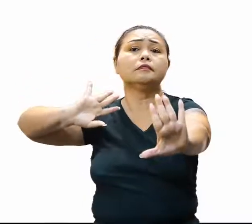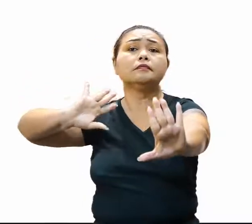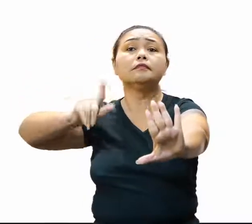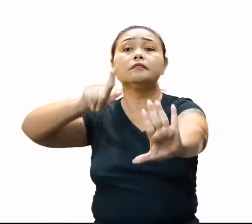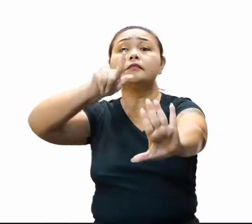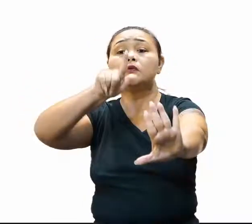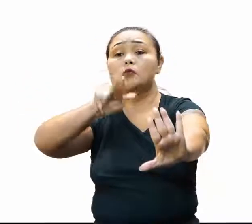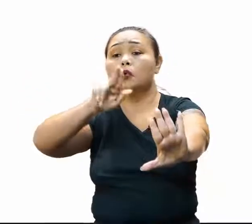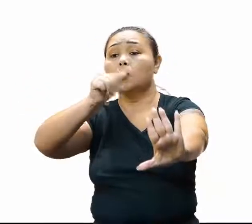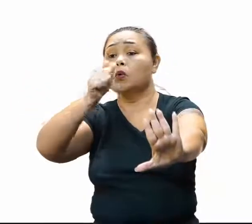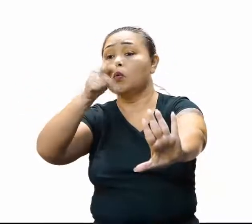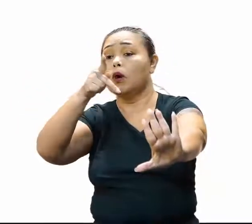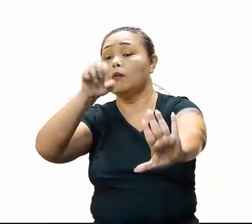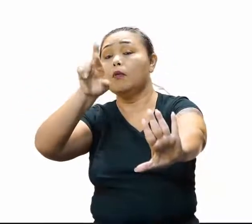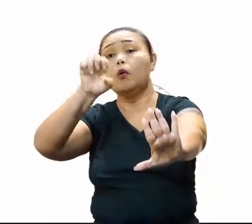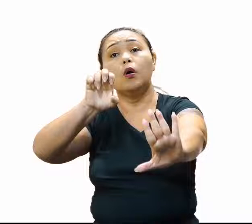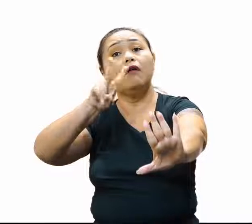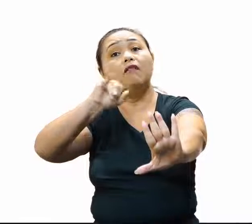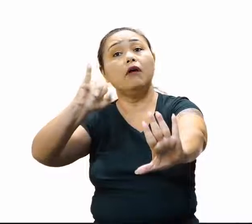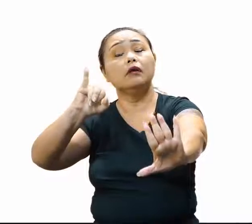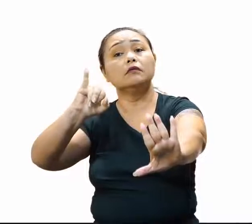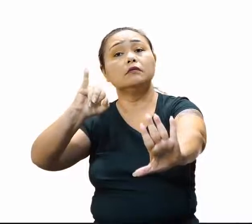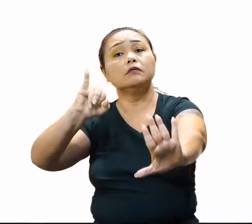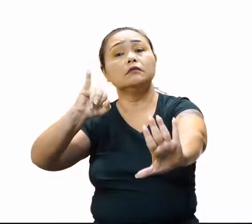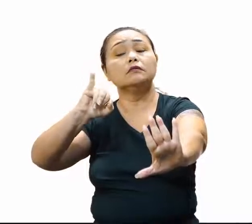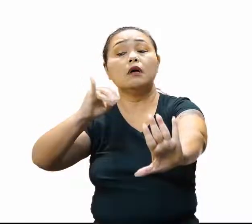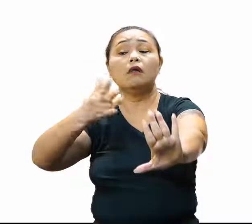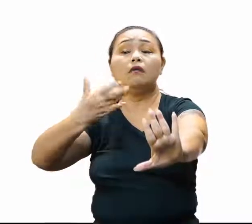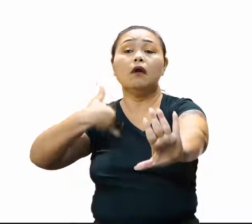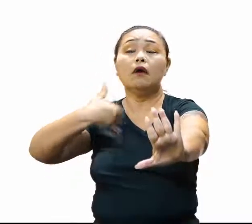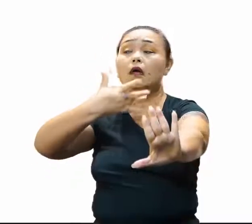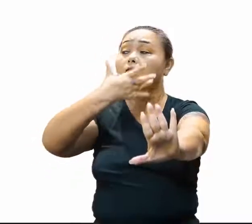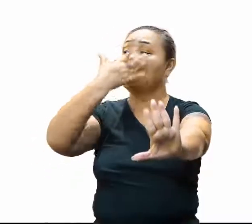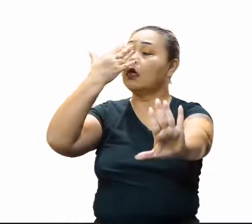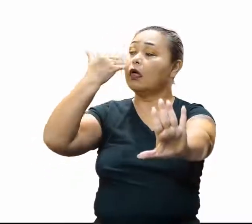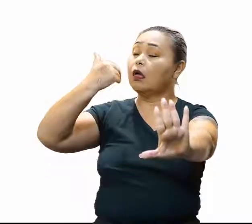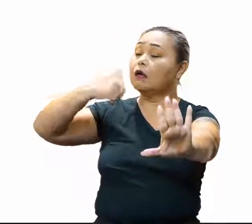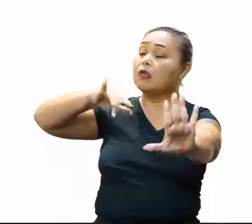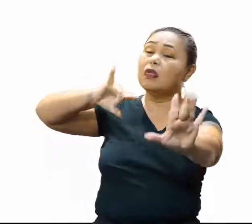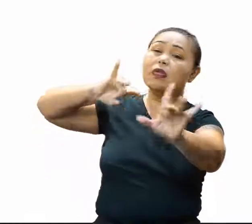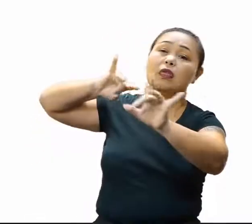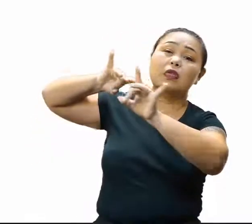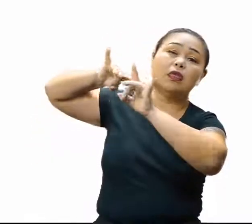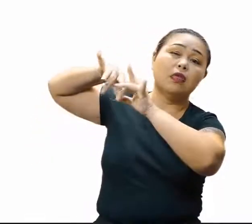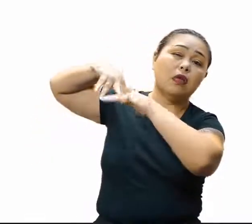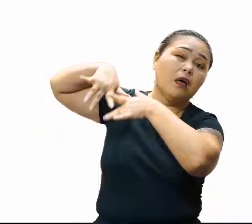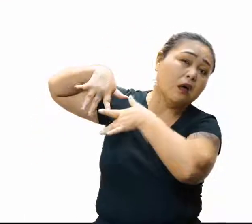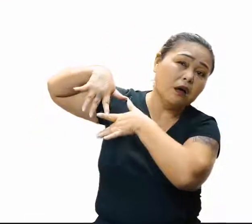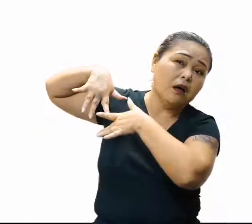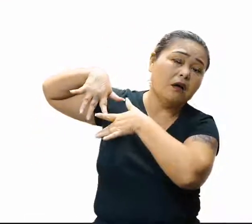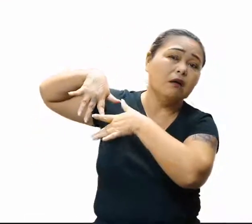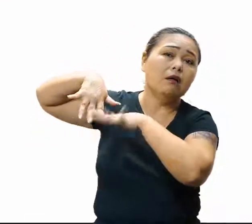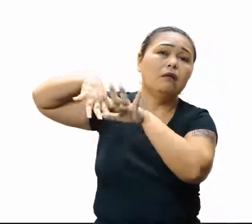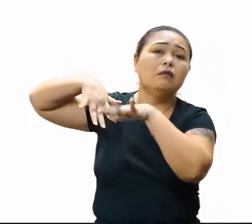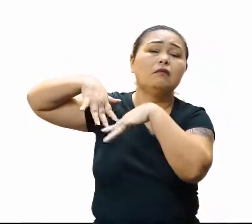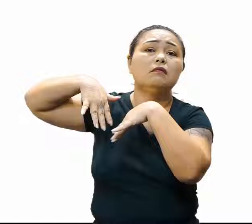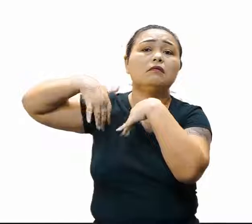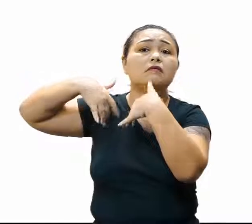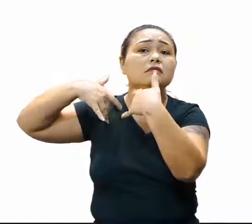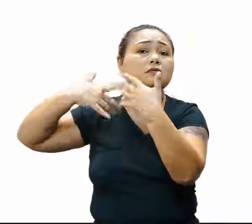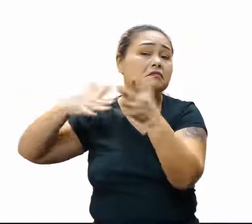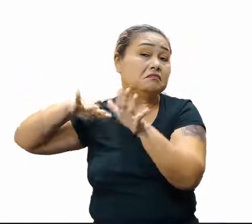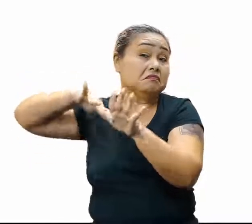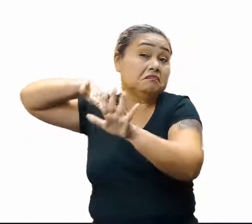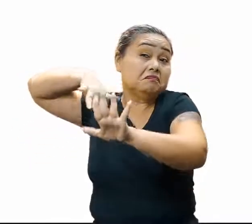Guaporé vai entrar no esquecimento. O Guaporé ficará